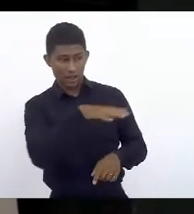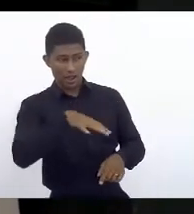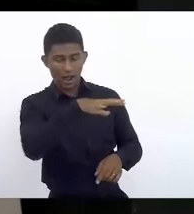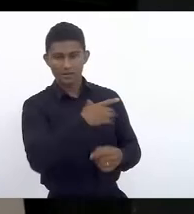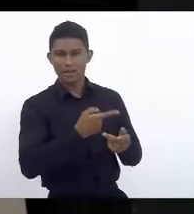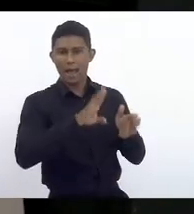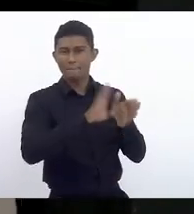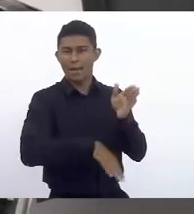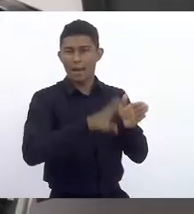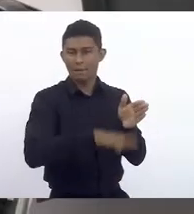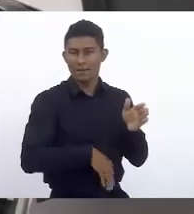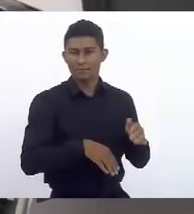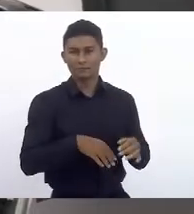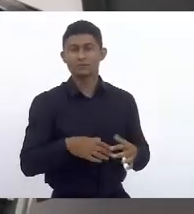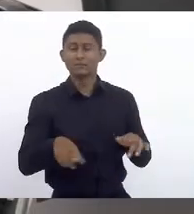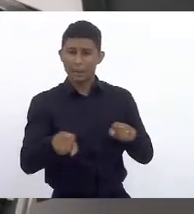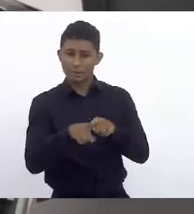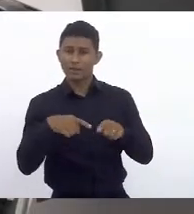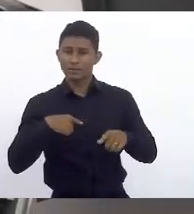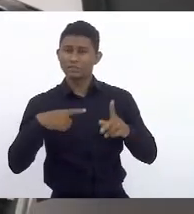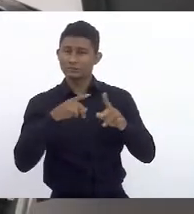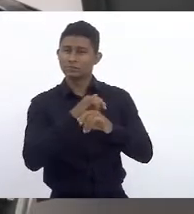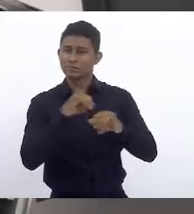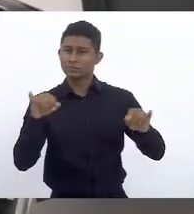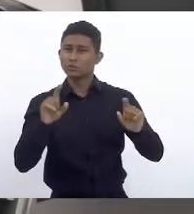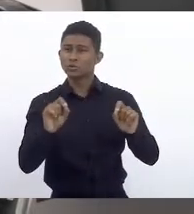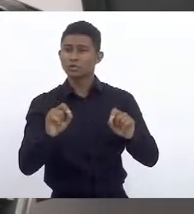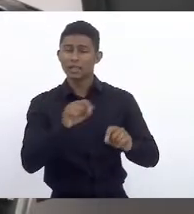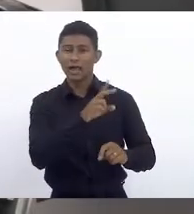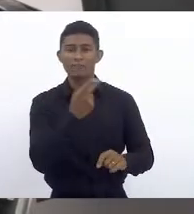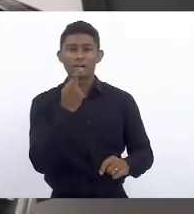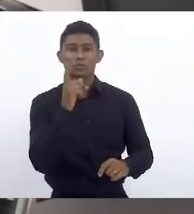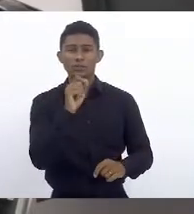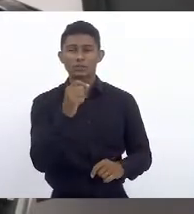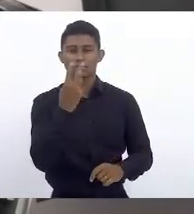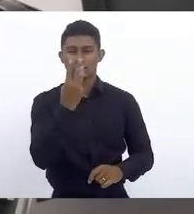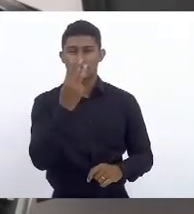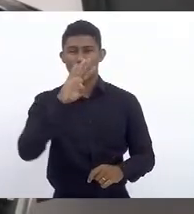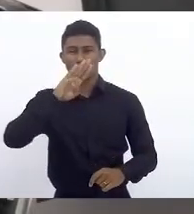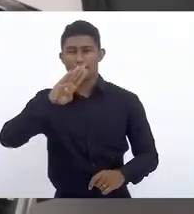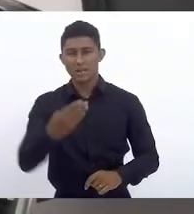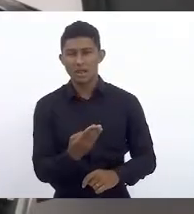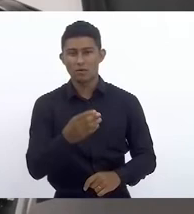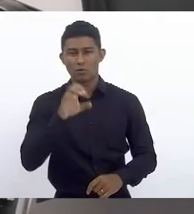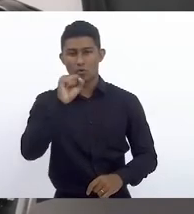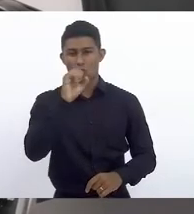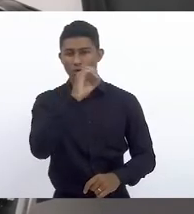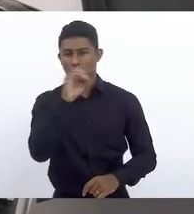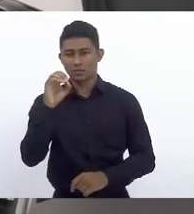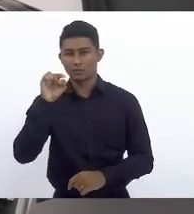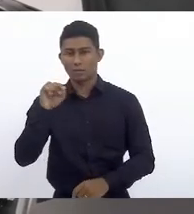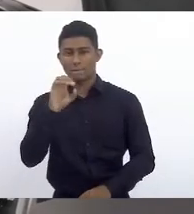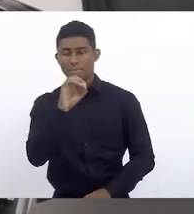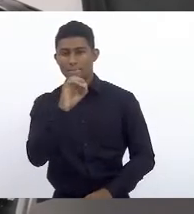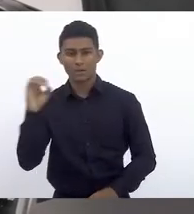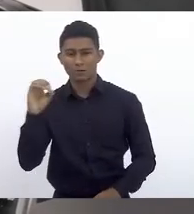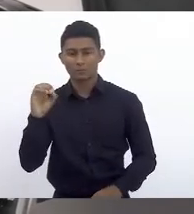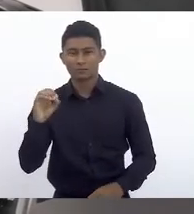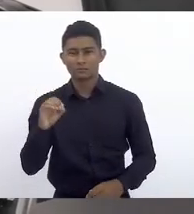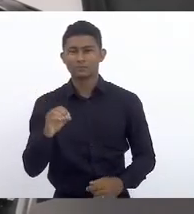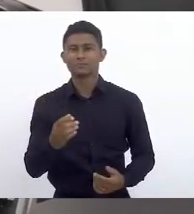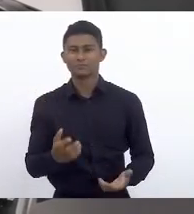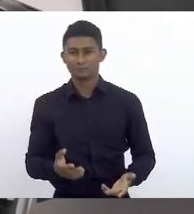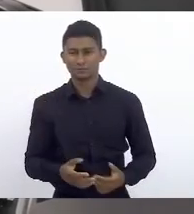entrar agora, chamar a atenção, lá que diz 3 bilhões e 800 do abandono de campo. O André está com o